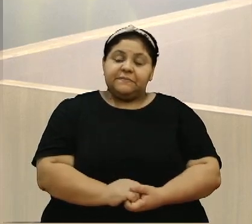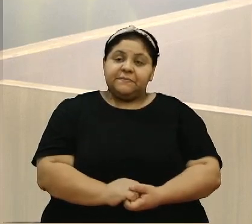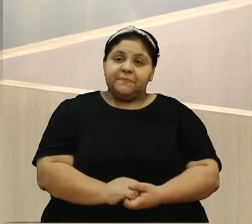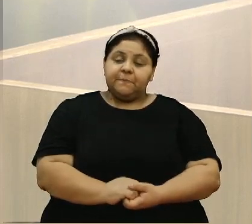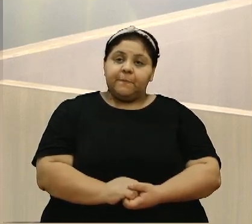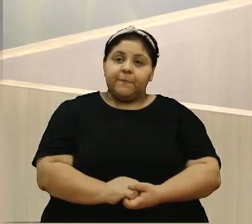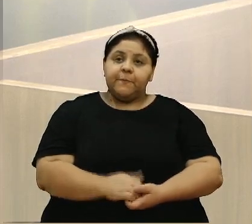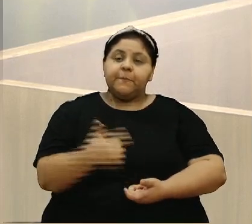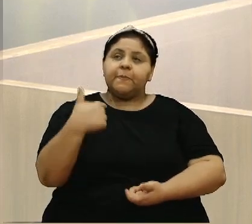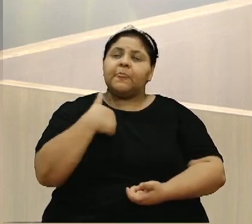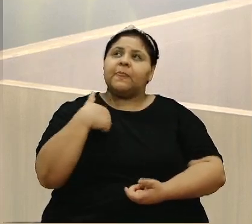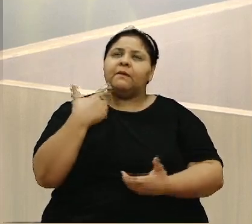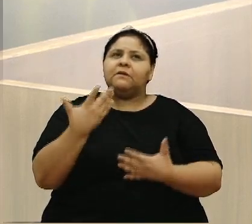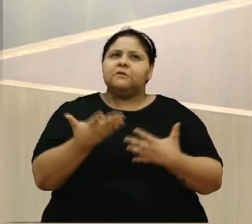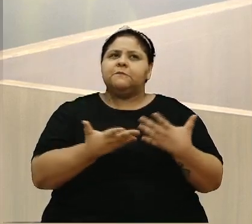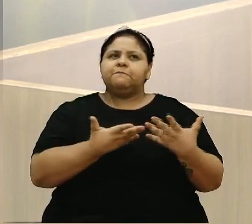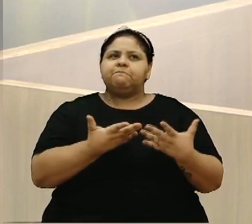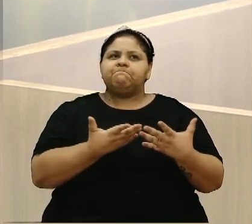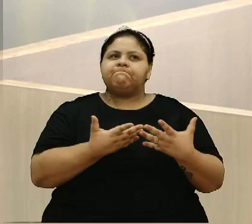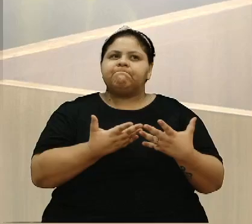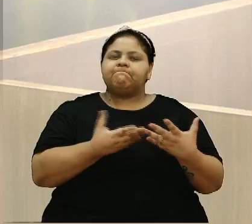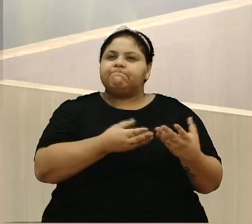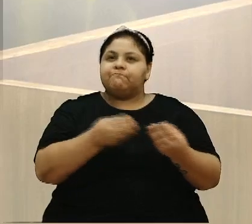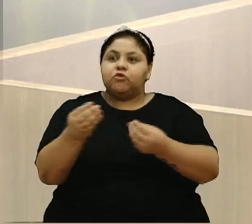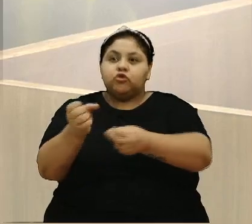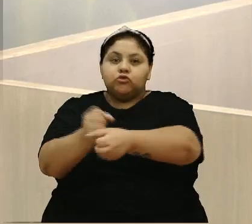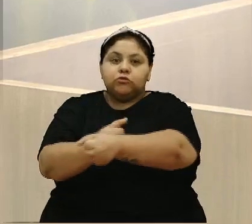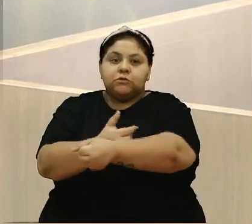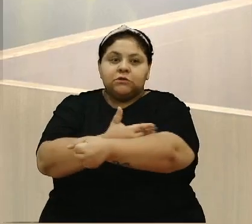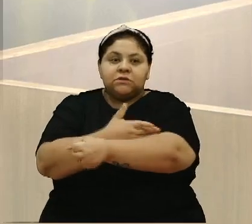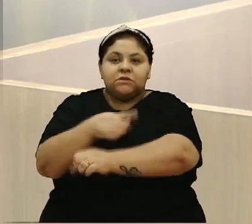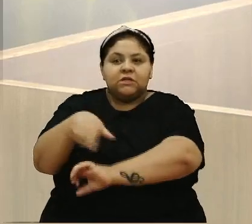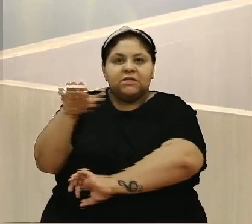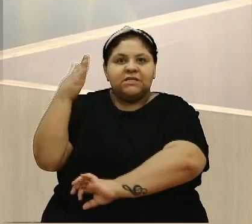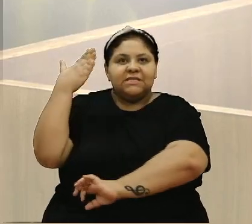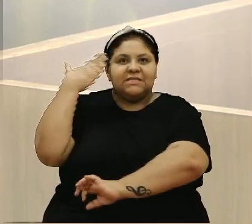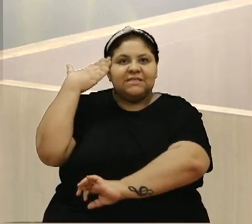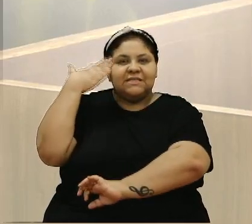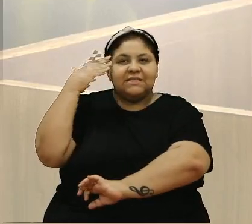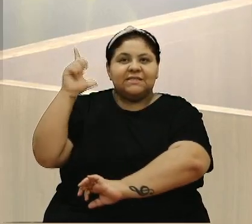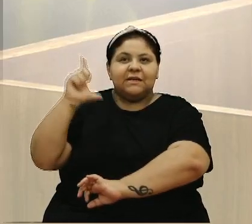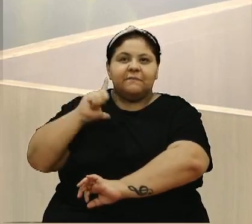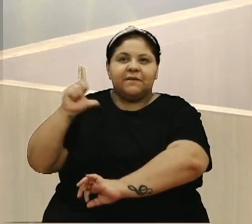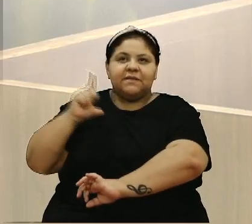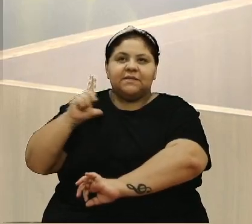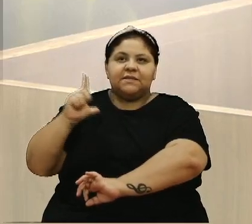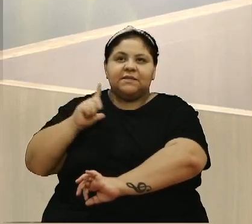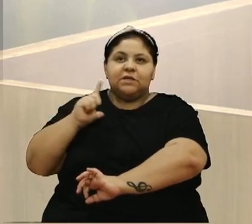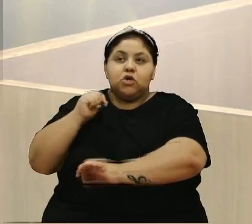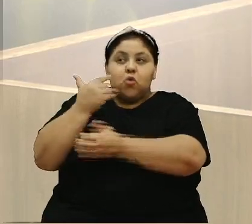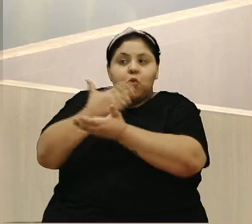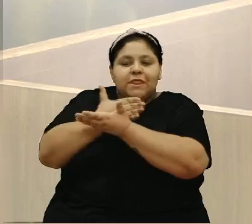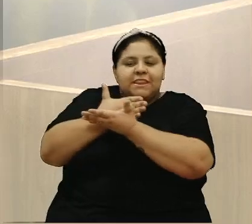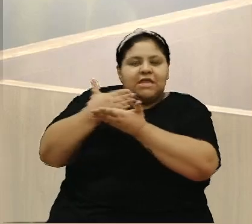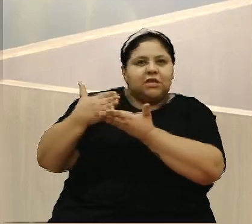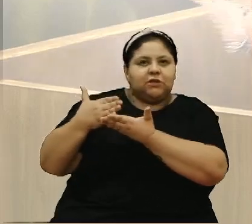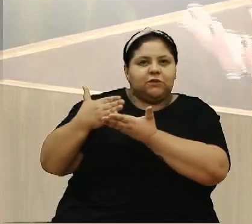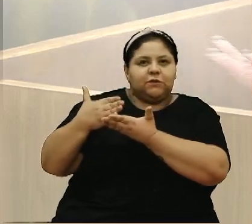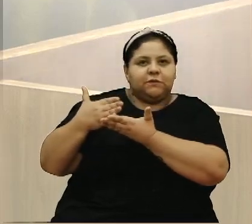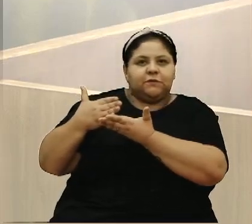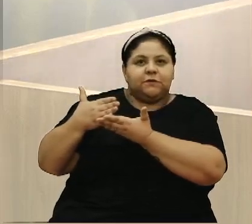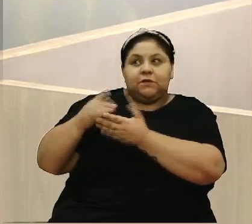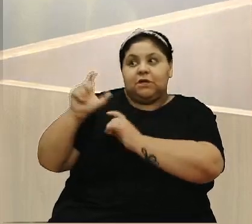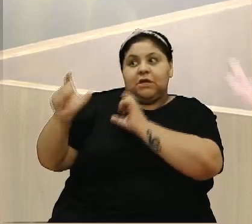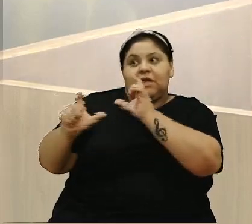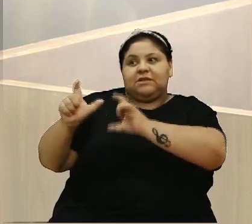E a gente fica muito comovido, porque a gente sabe que existe uma raiz. E muitas vezes as